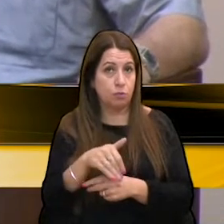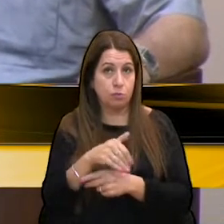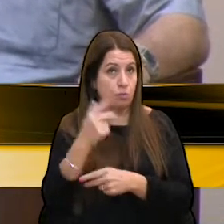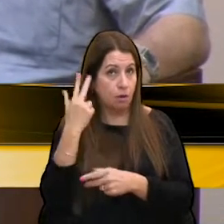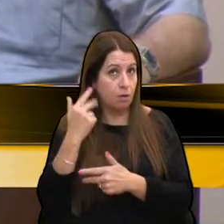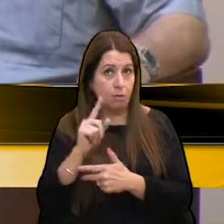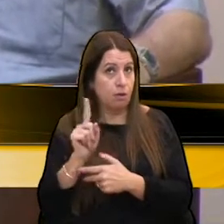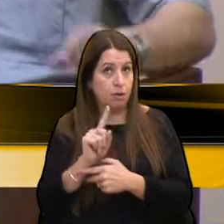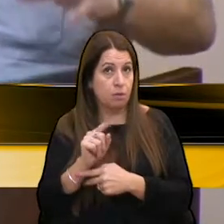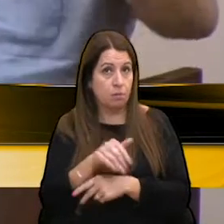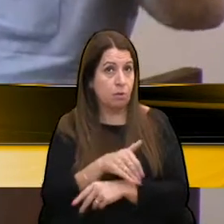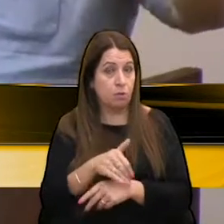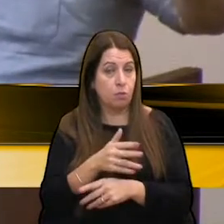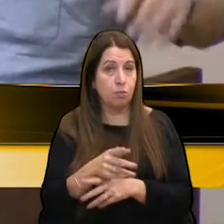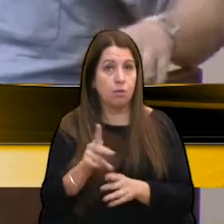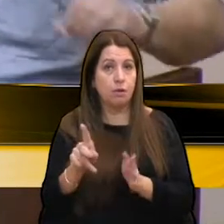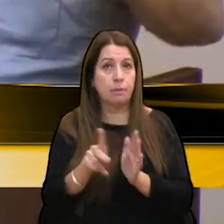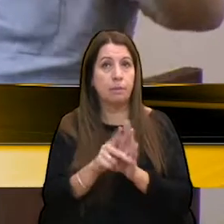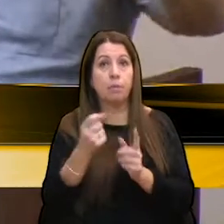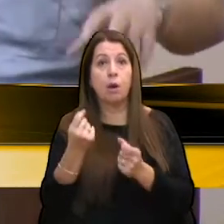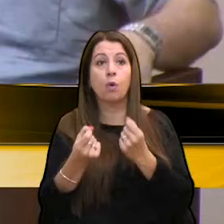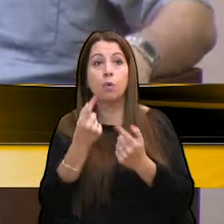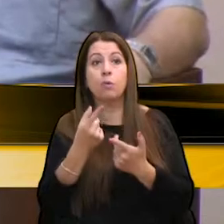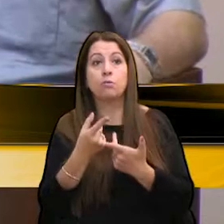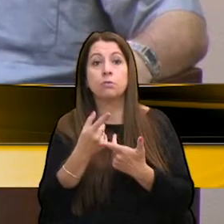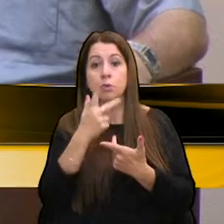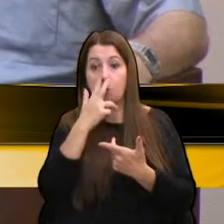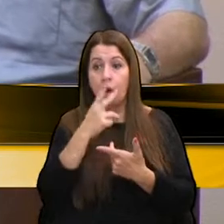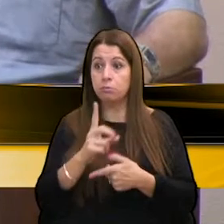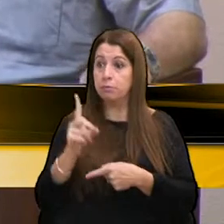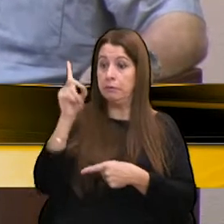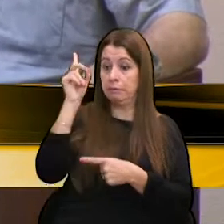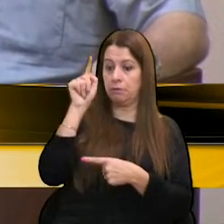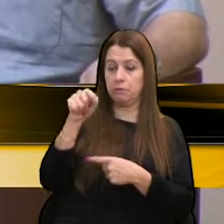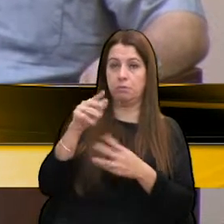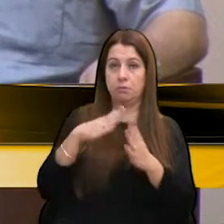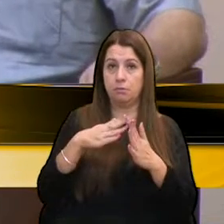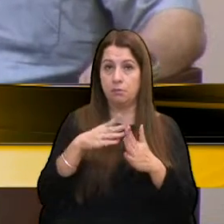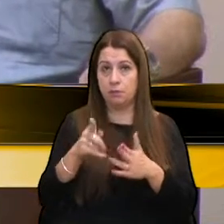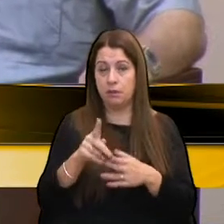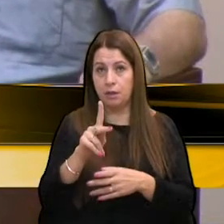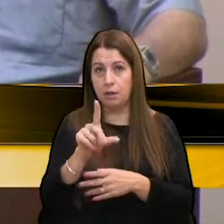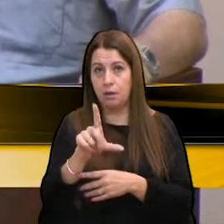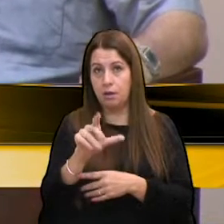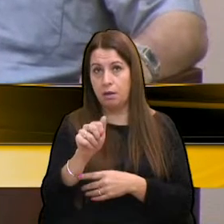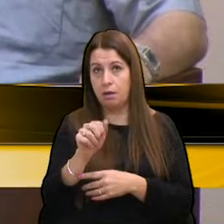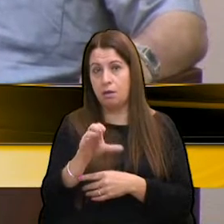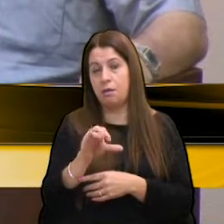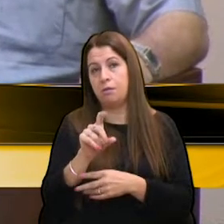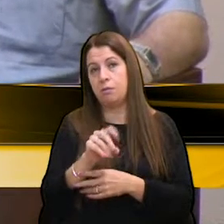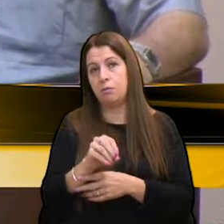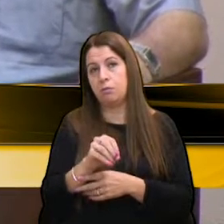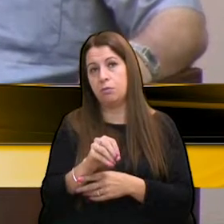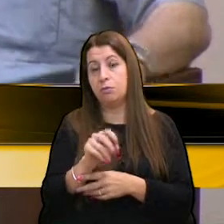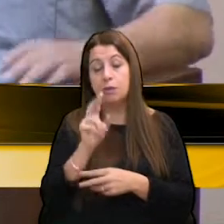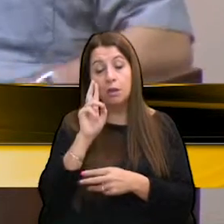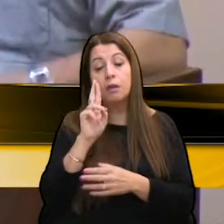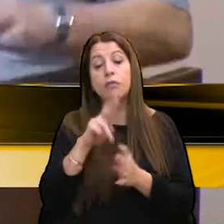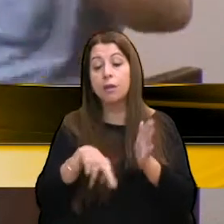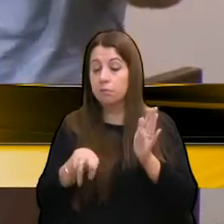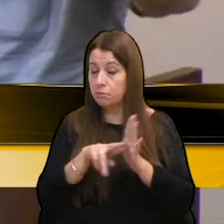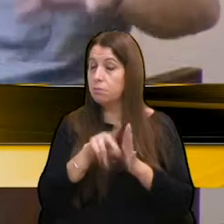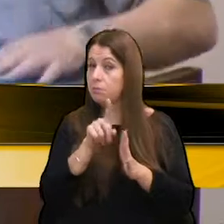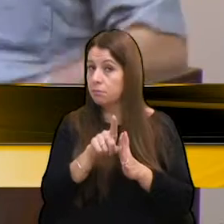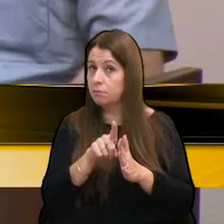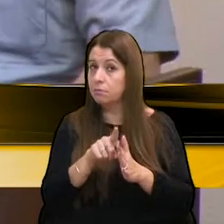comum, não uma rua para alguns semideuses que moram ali. Então essa rua, Praça de Castro, tem que ser reavaliada essa